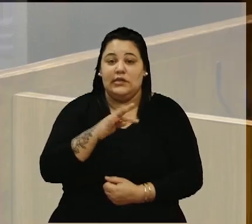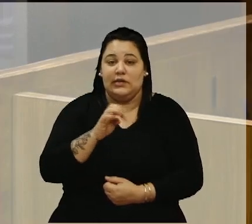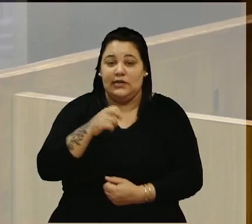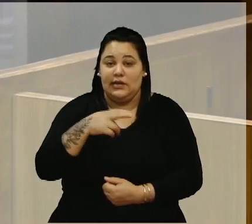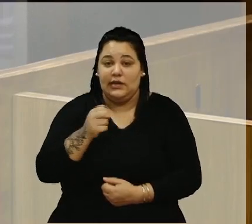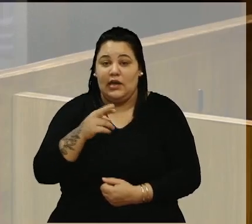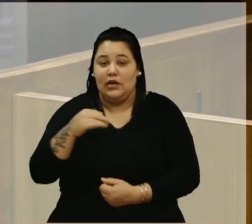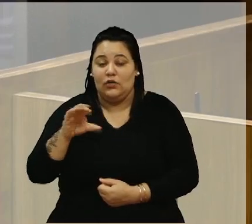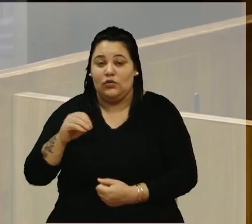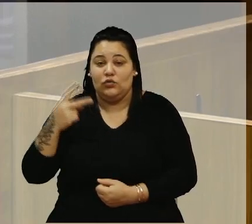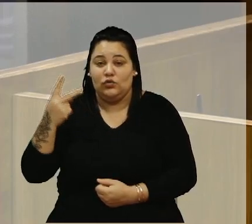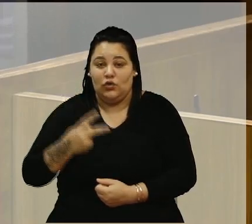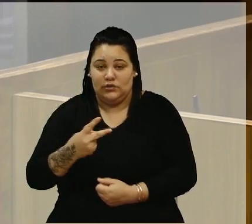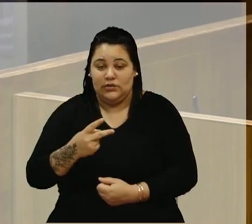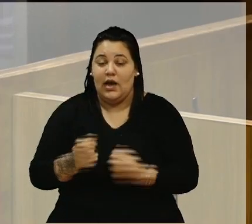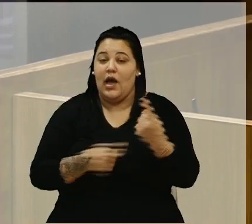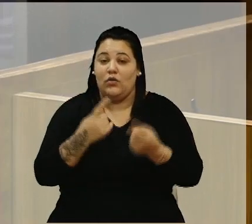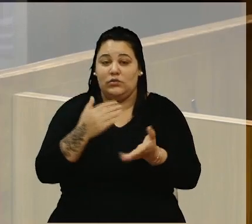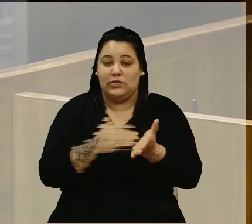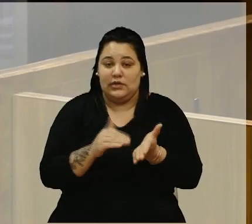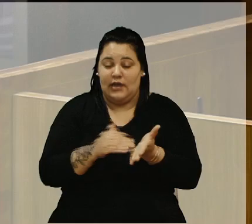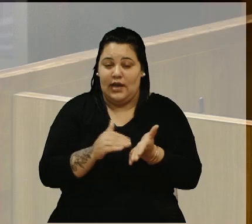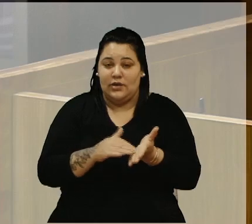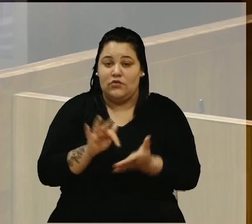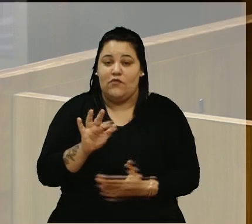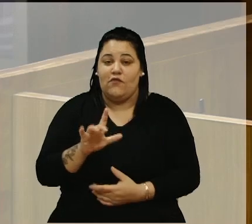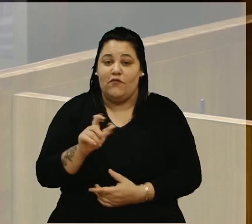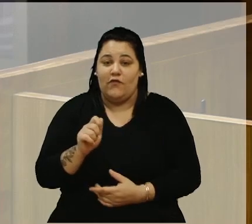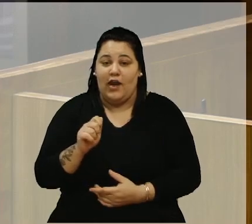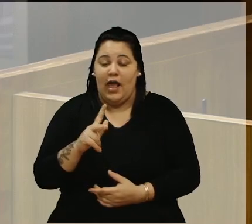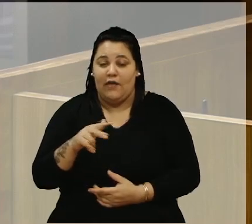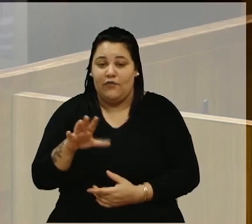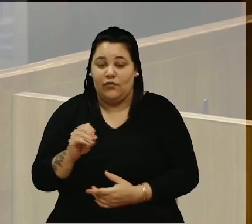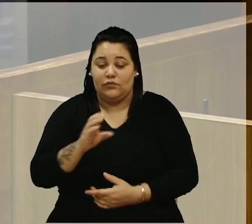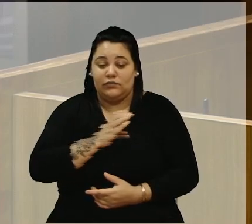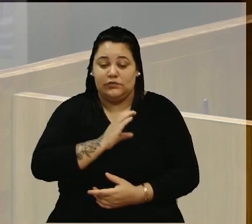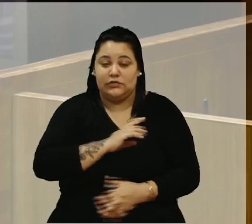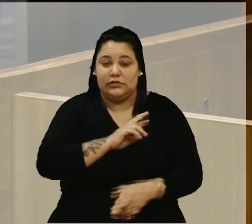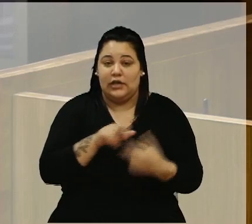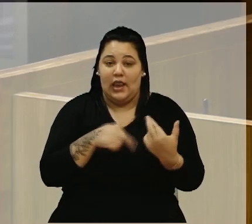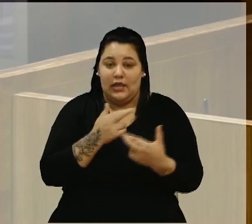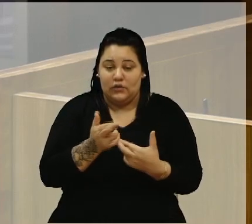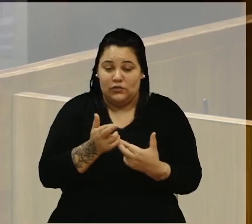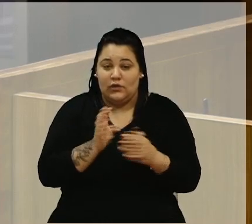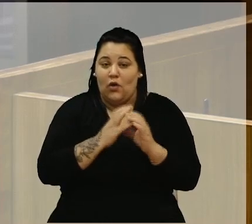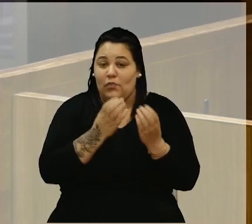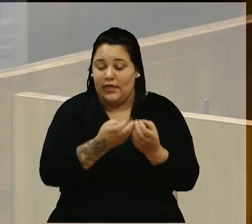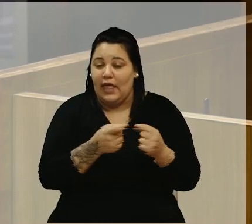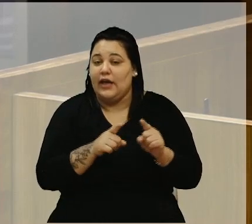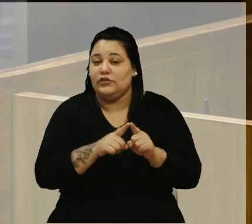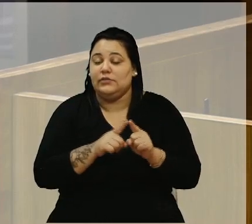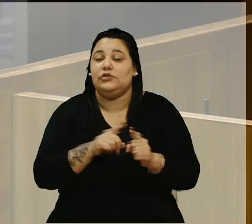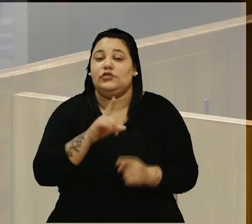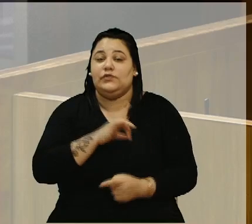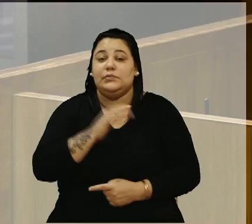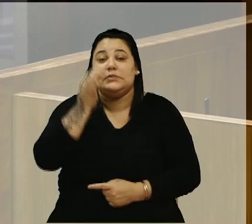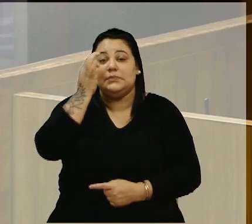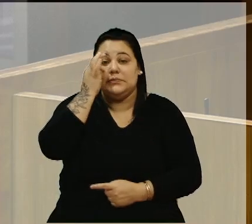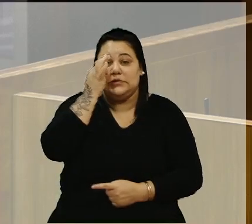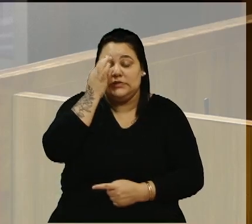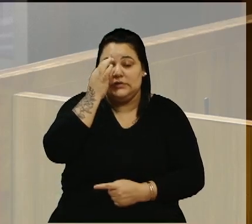da Coordenadoria de Relações Comunitárias, e também tivemos a presença